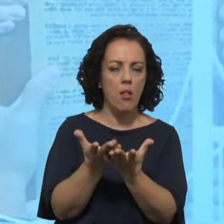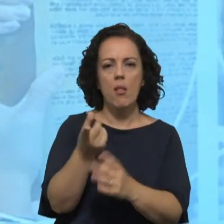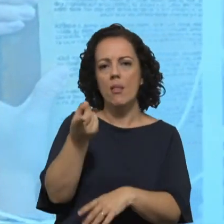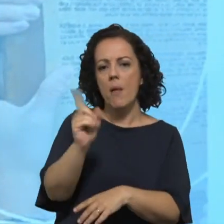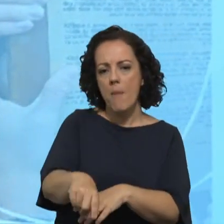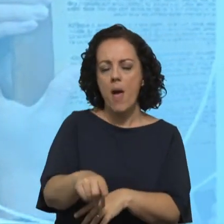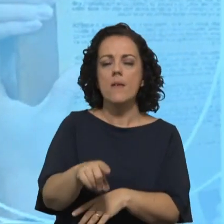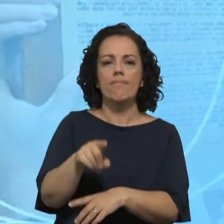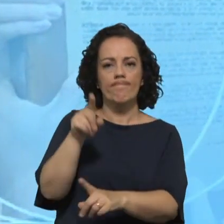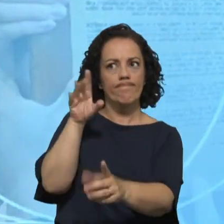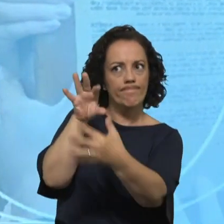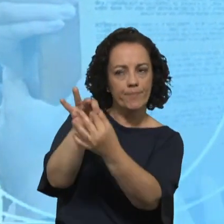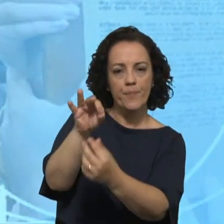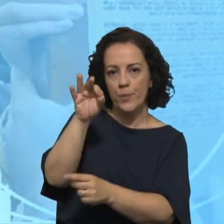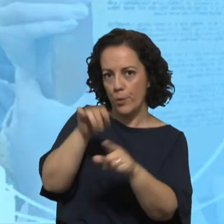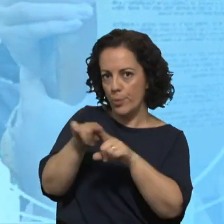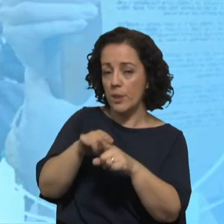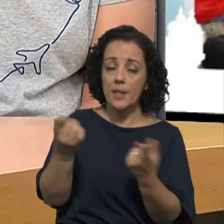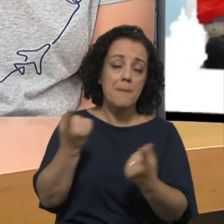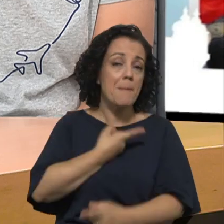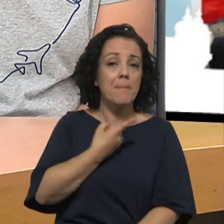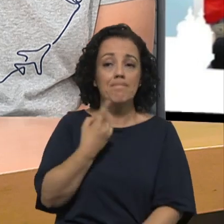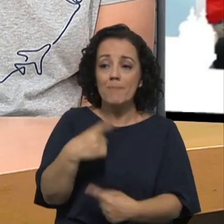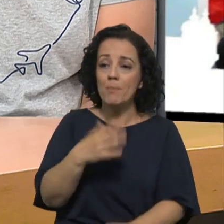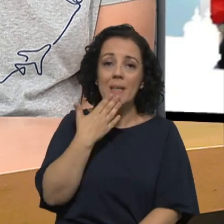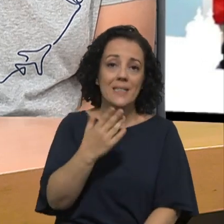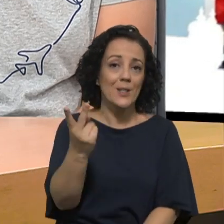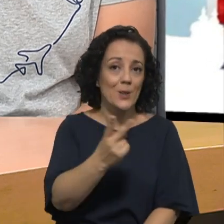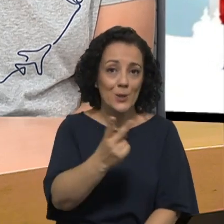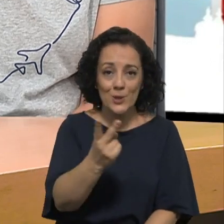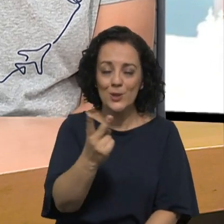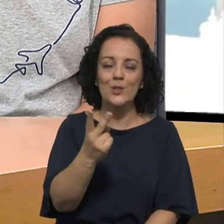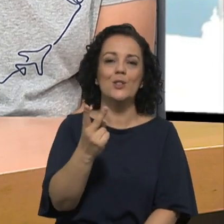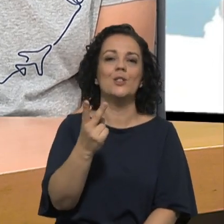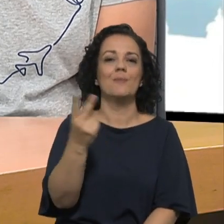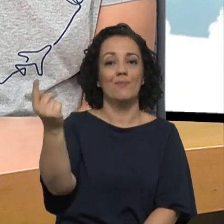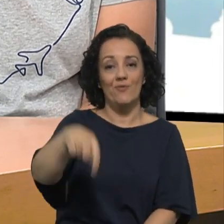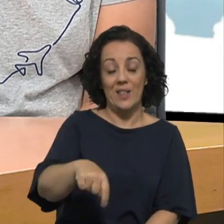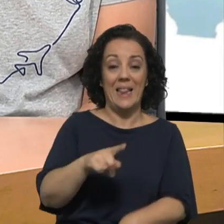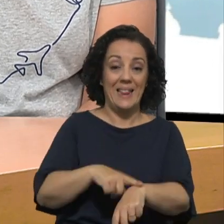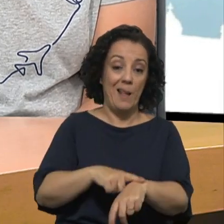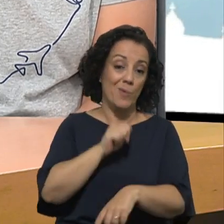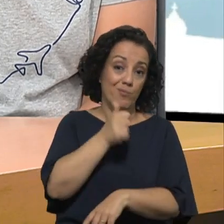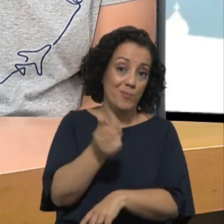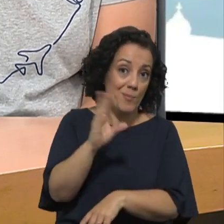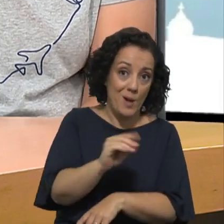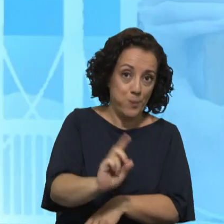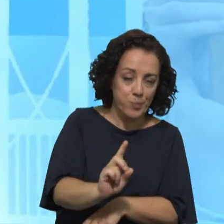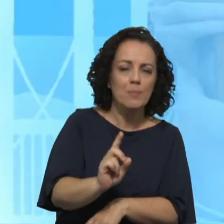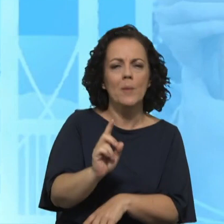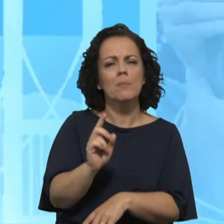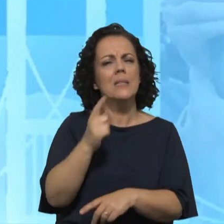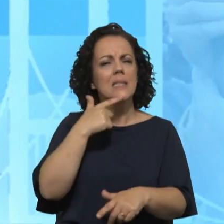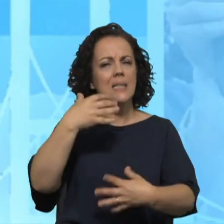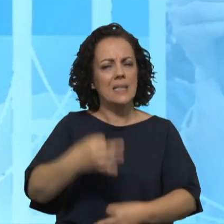índole política. Resta-me agradecer a vossa presença hoje aqui, o tempo não nos permite ir mais além, e continuaremos certamente a